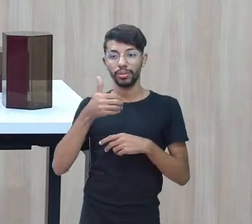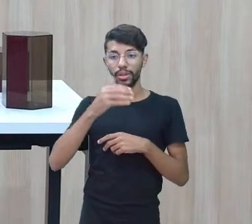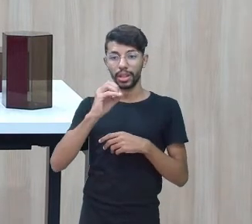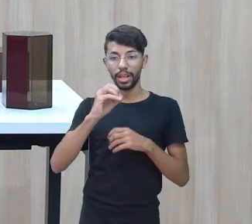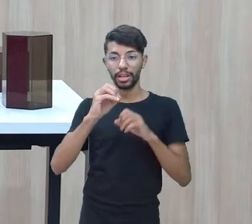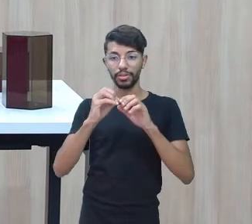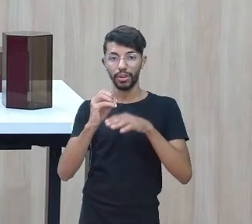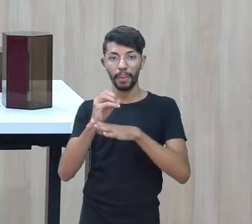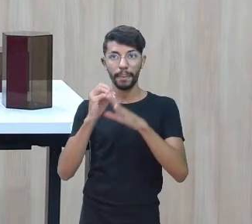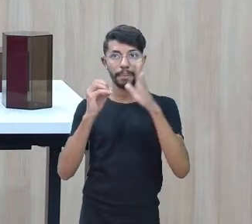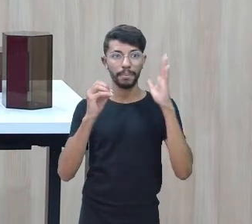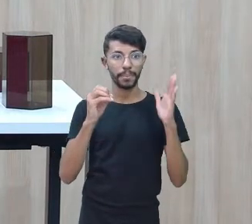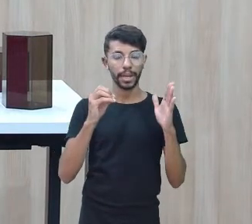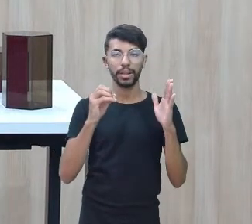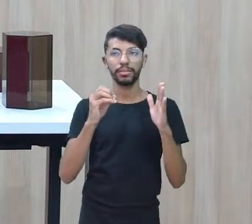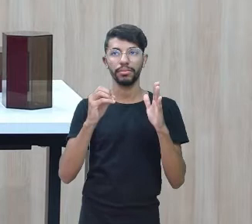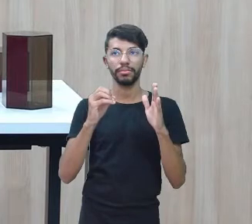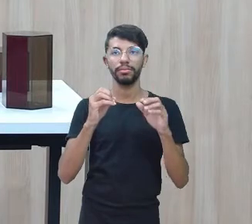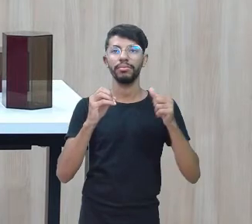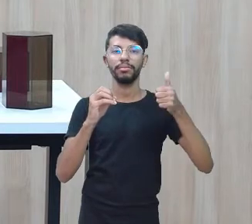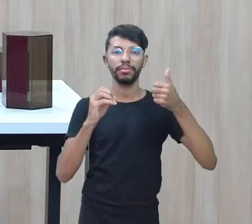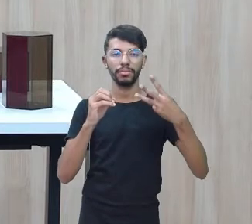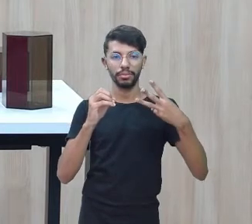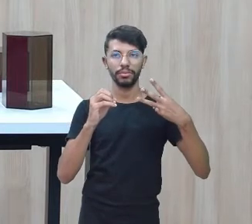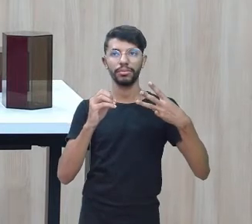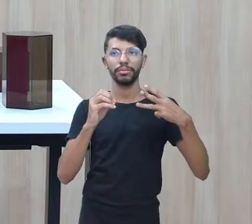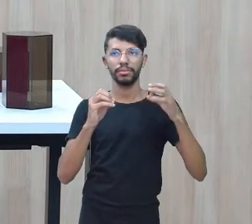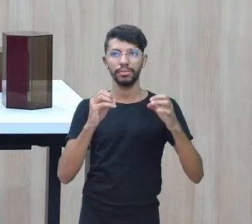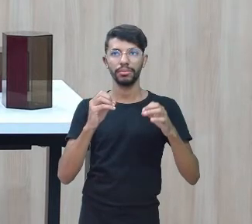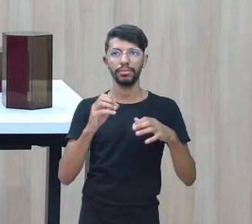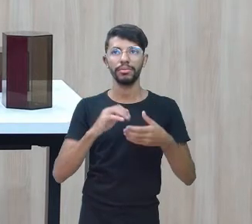ó, eu tenho 13. Então, vamos conferir. Aqui